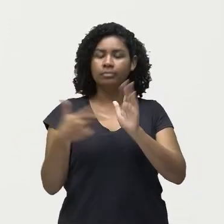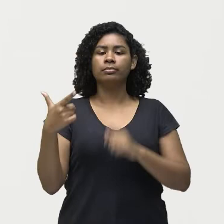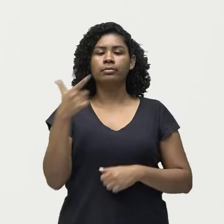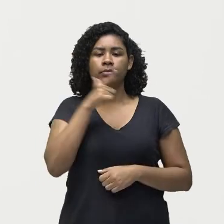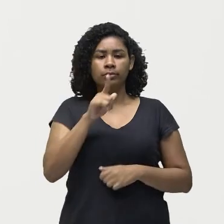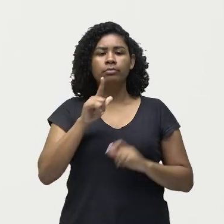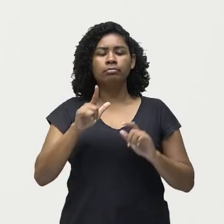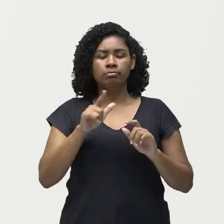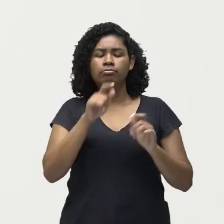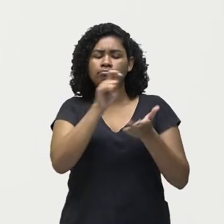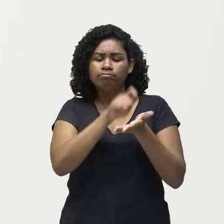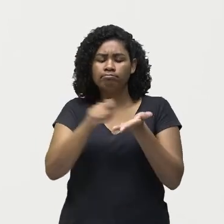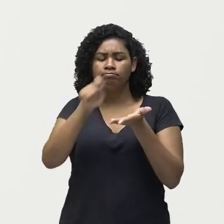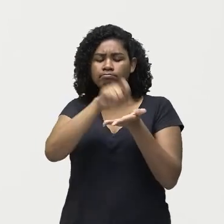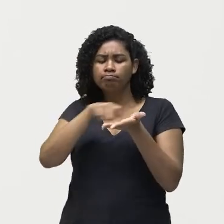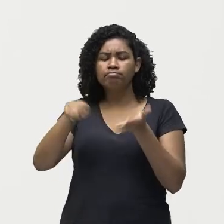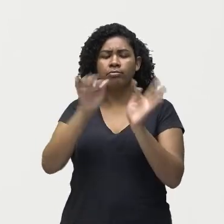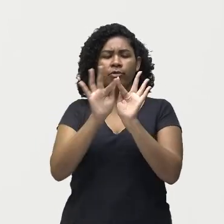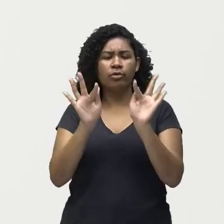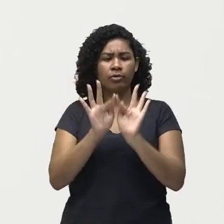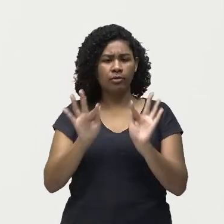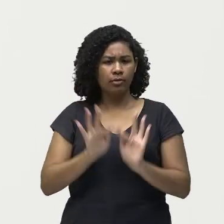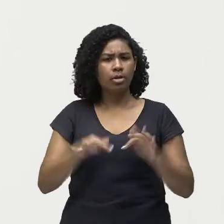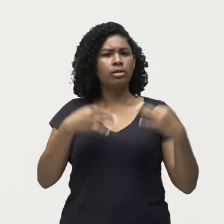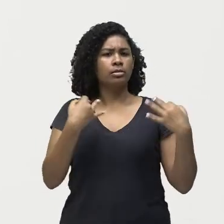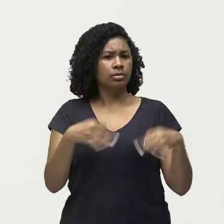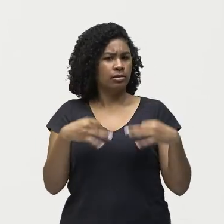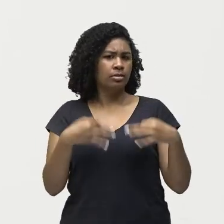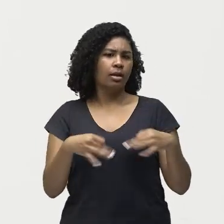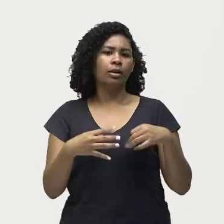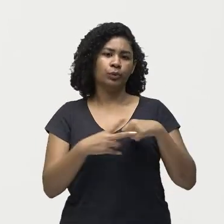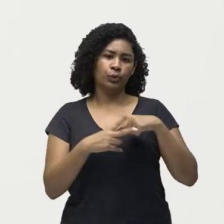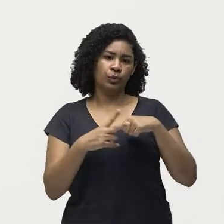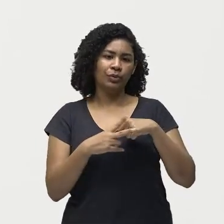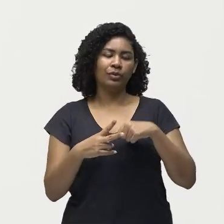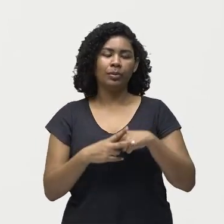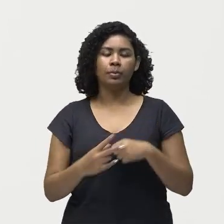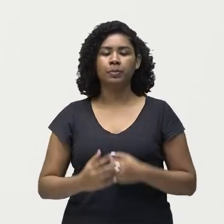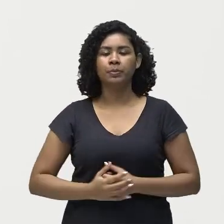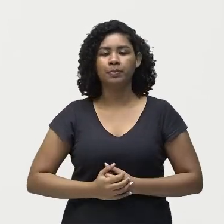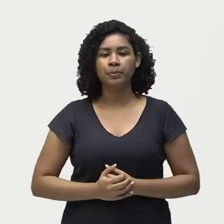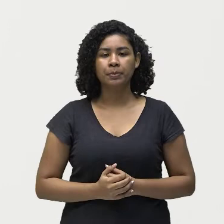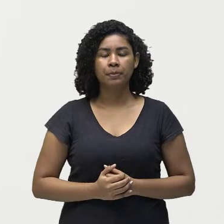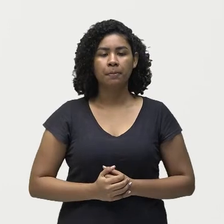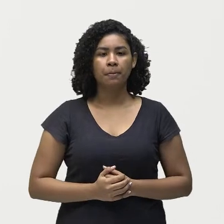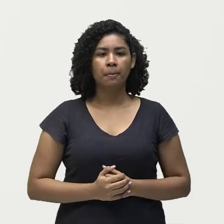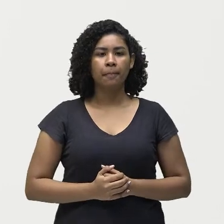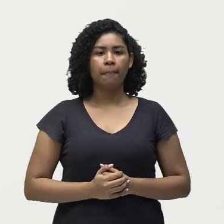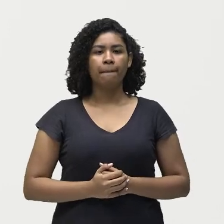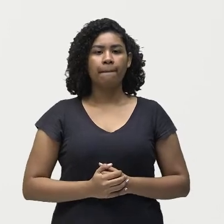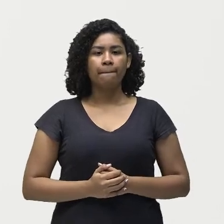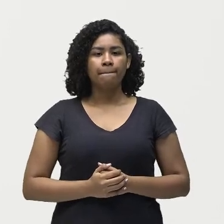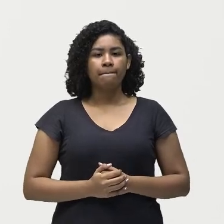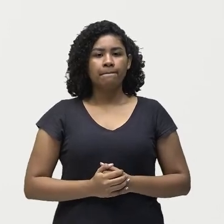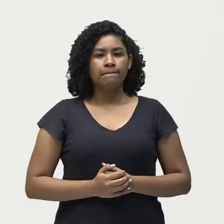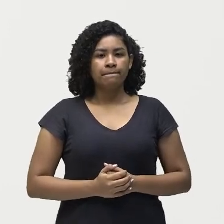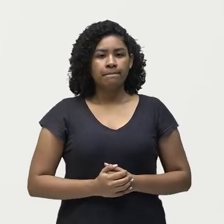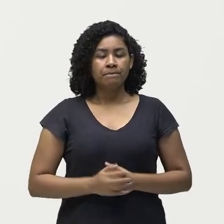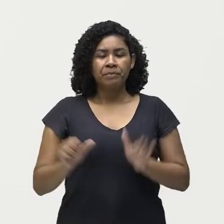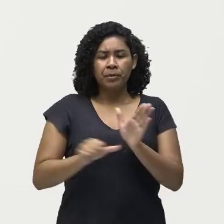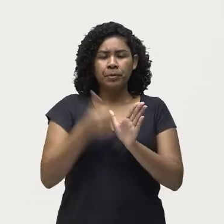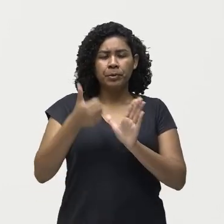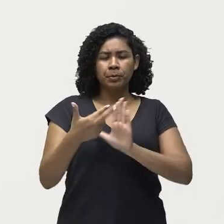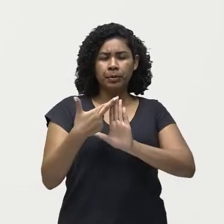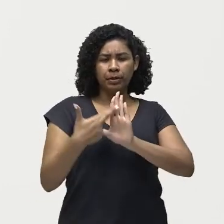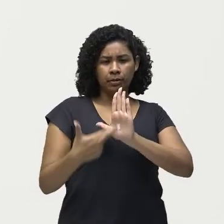bem direitinho o gerúndio lá do verbo que vai aparecer na sua frase. Então a primeira regra diz